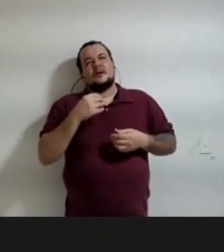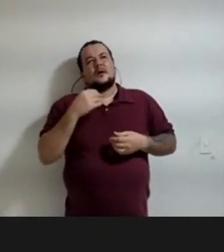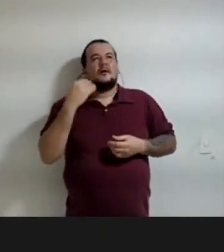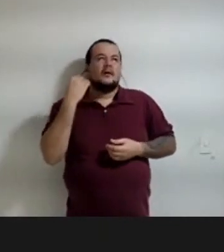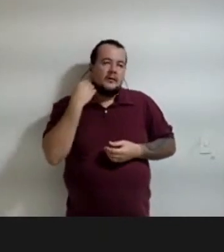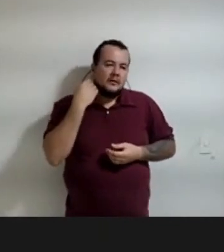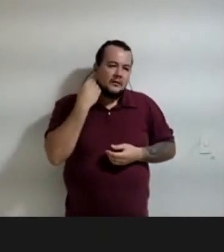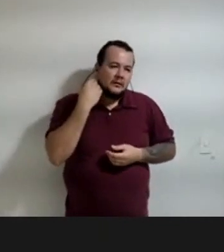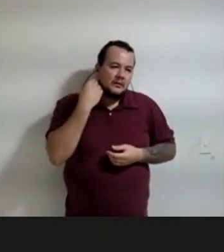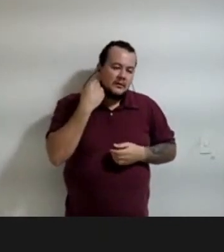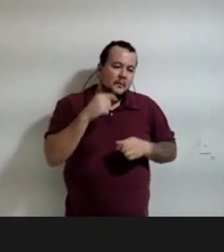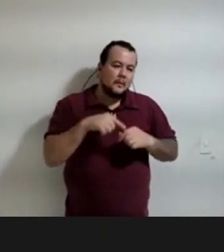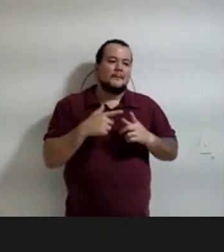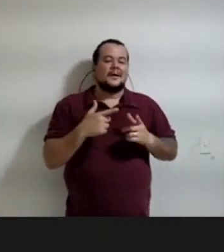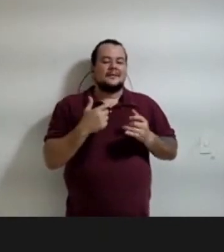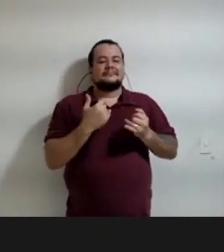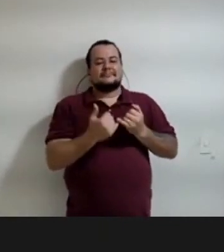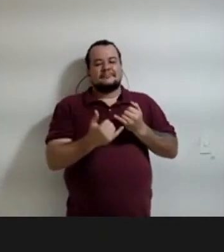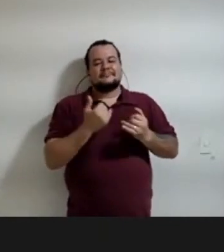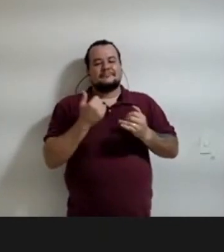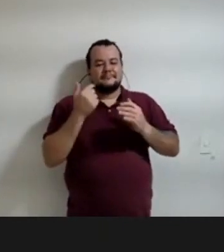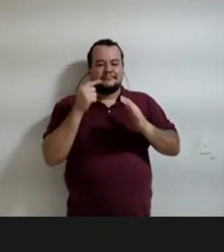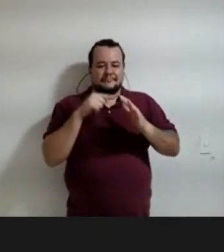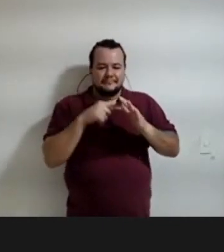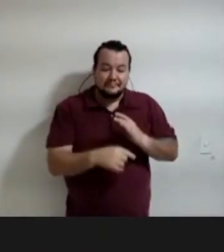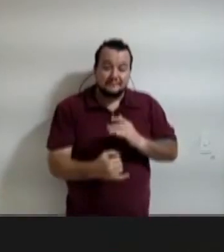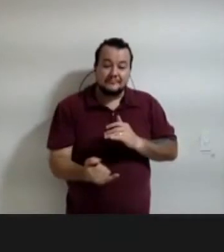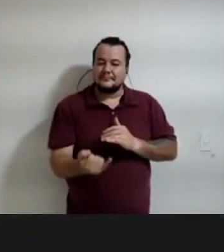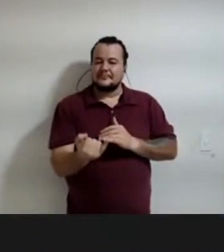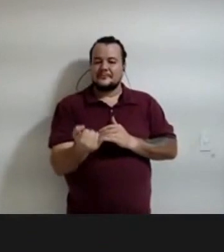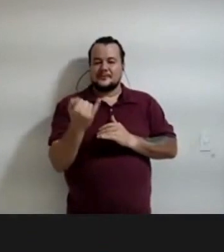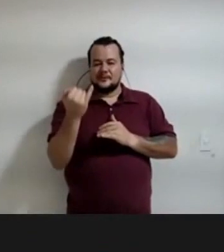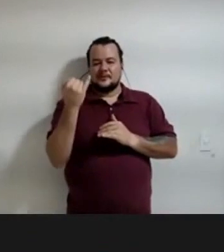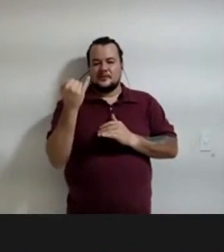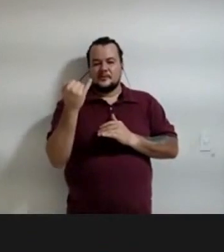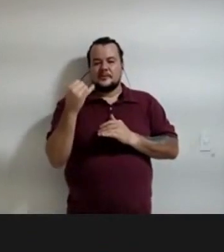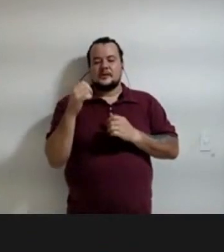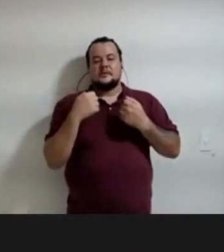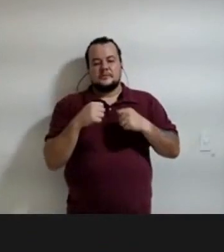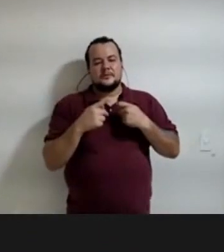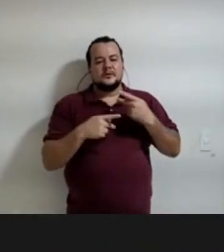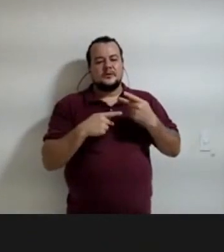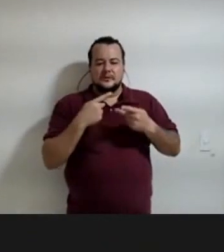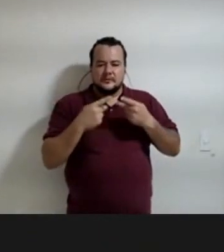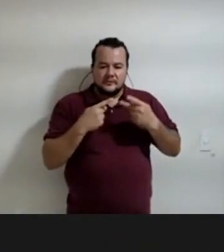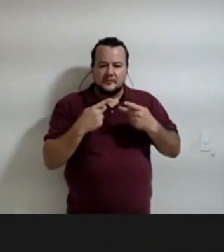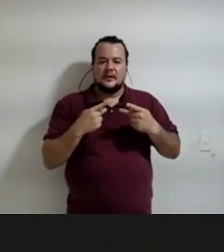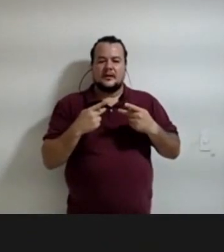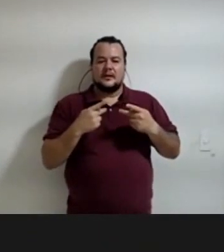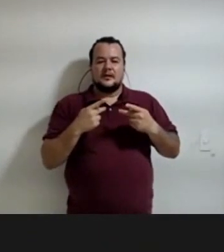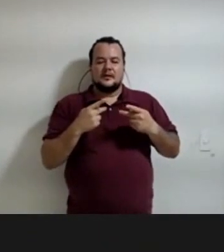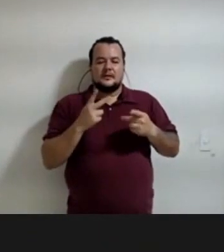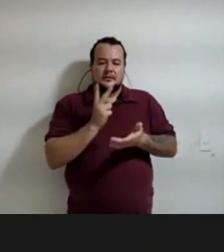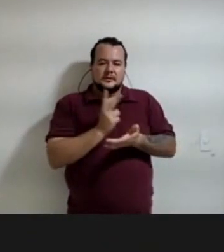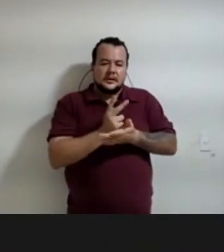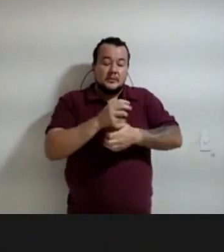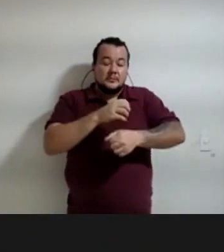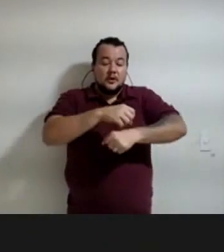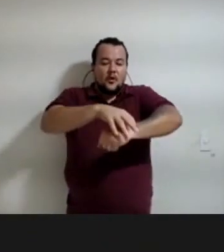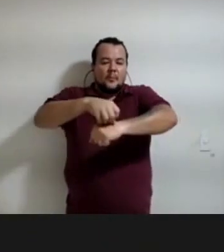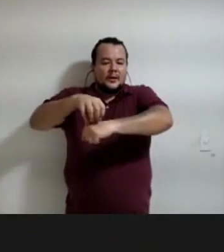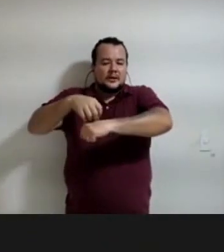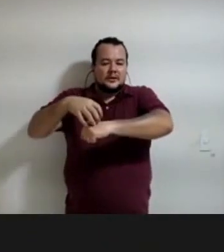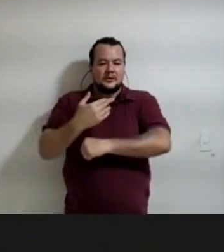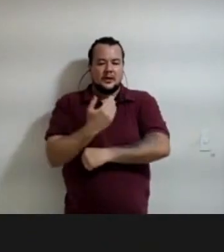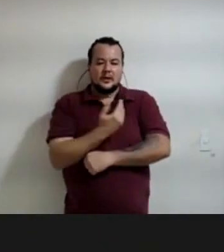nos parece profundamente relevante e digna de ser vocalizada, registrada e compartilhada com as